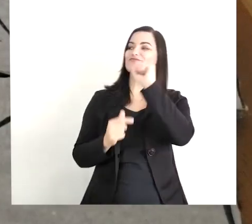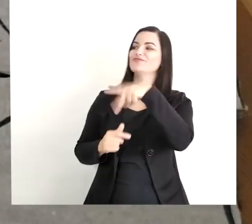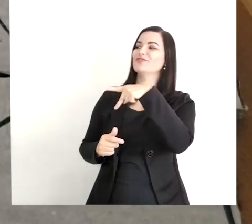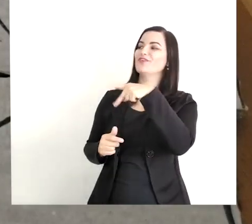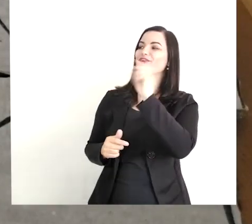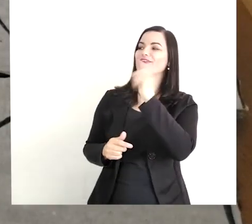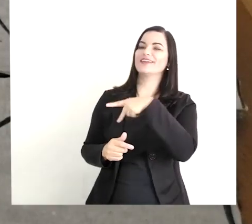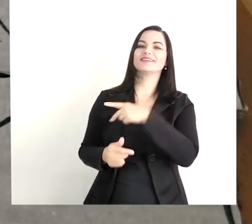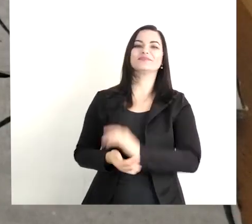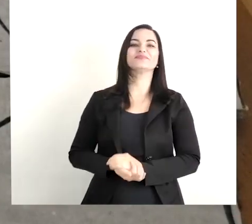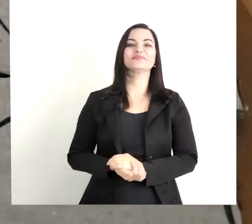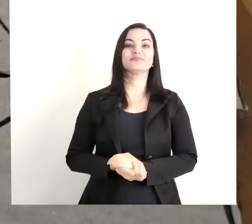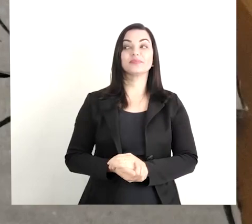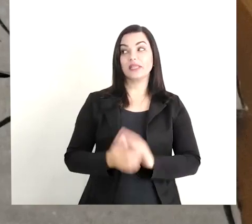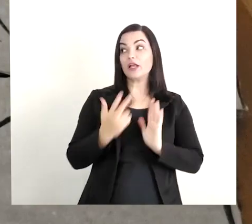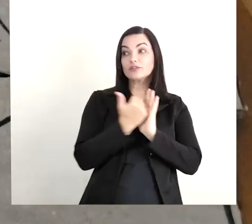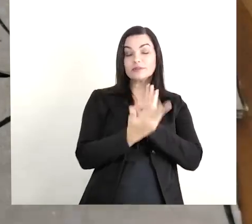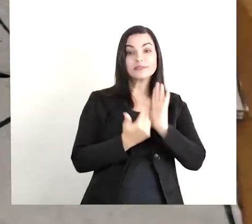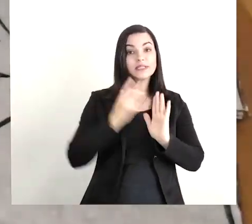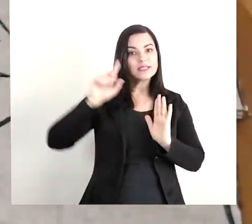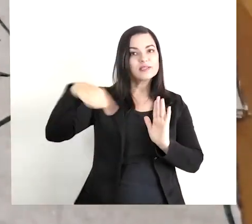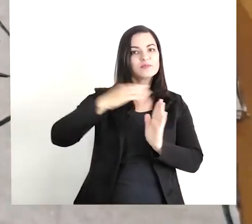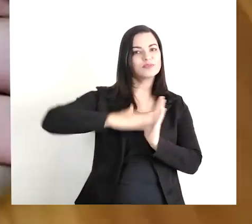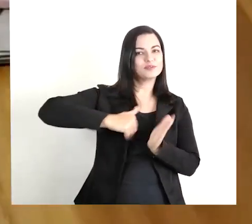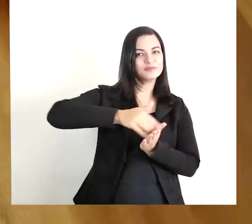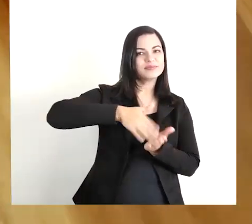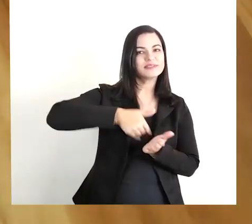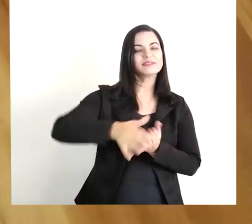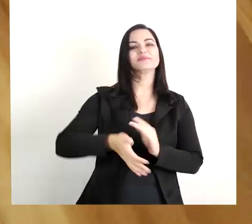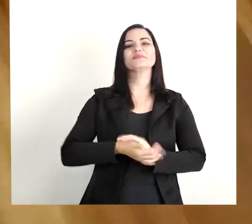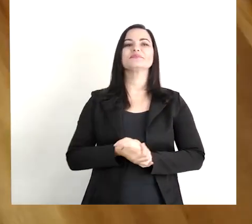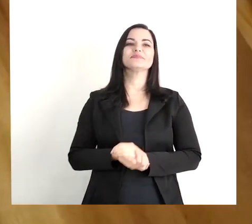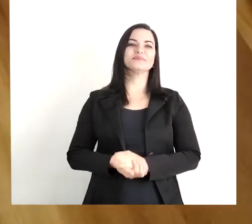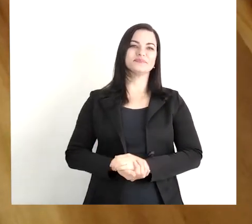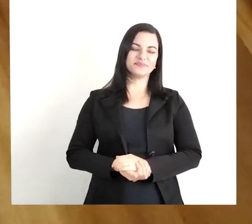só desenhar, depois nós vamos pintar.